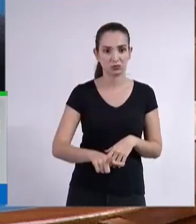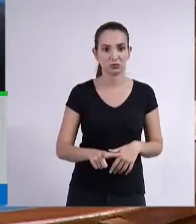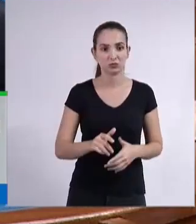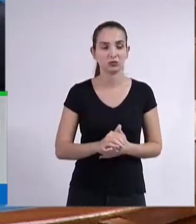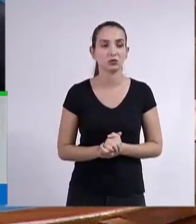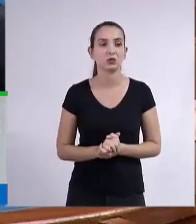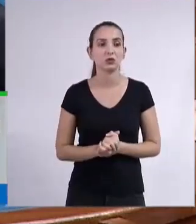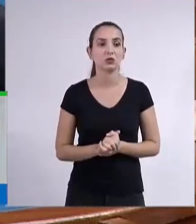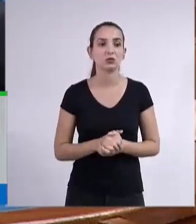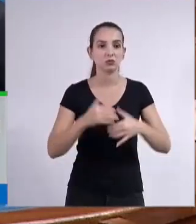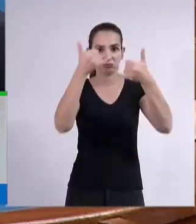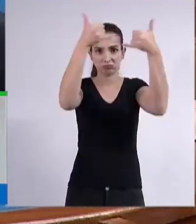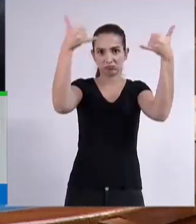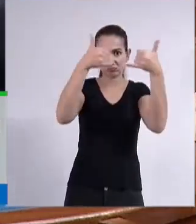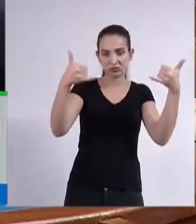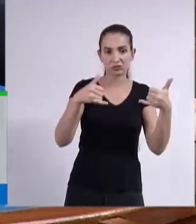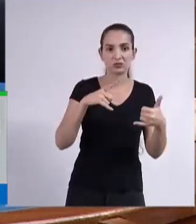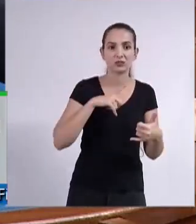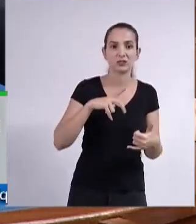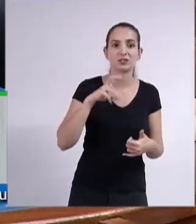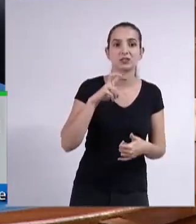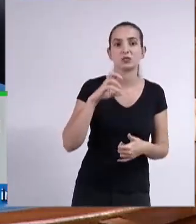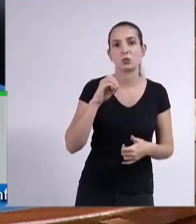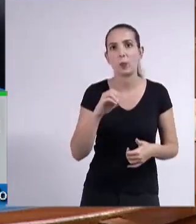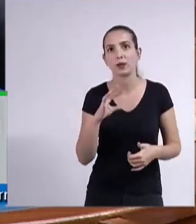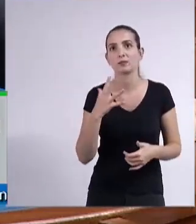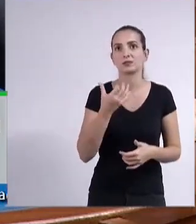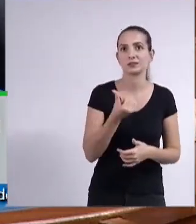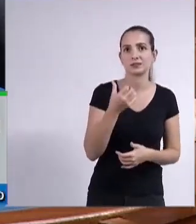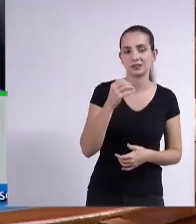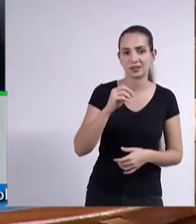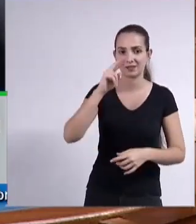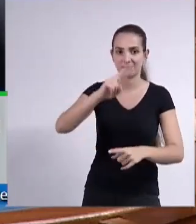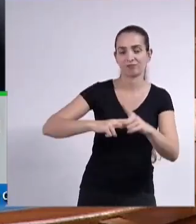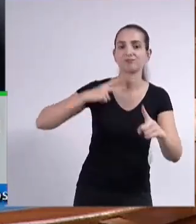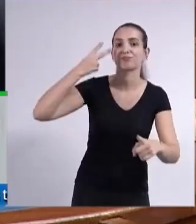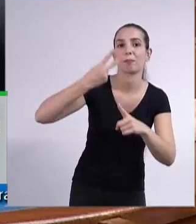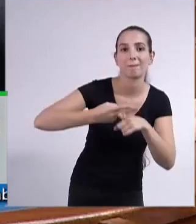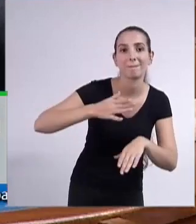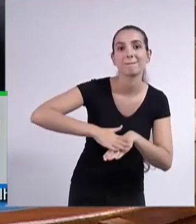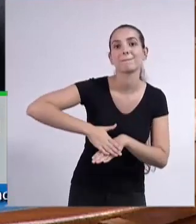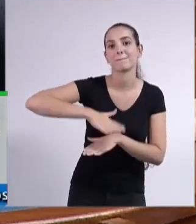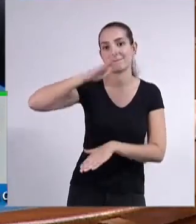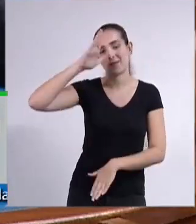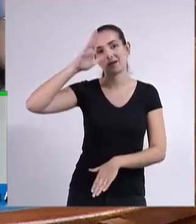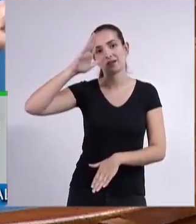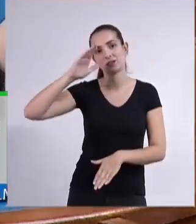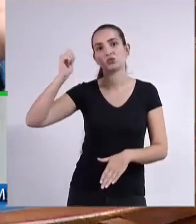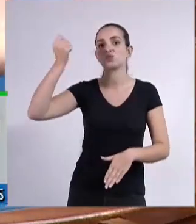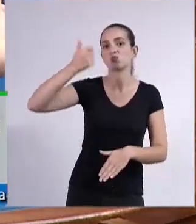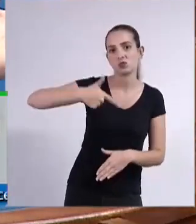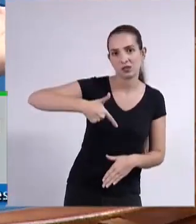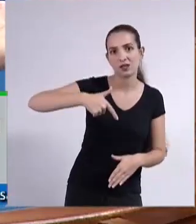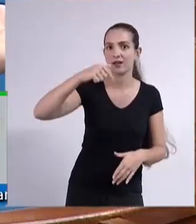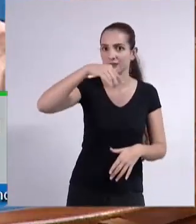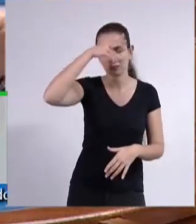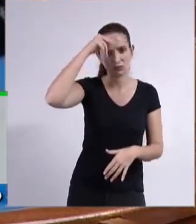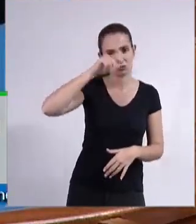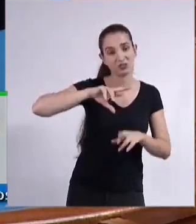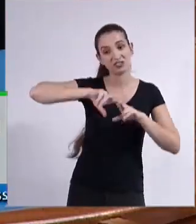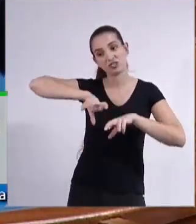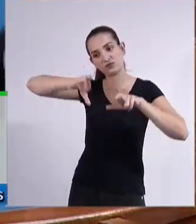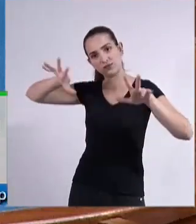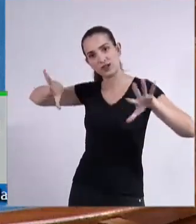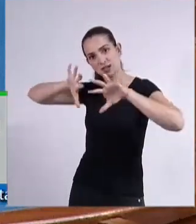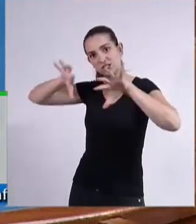aí, sei lá, 50, 60 vezes maior do que a população do nosso estado. Então, como é um condômino,